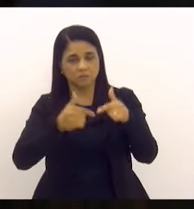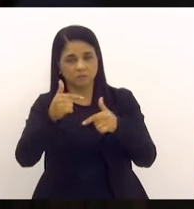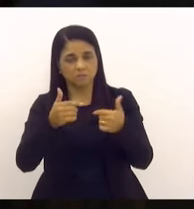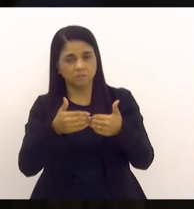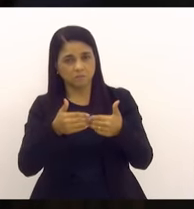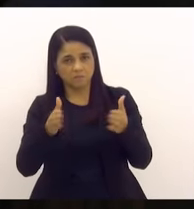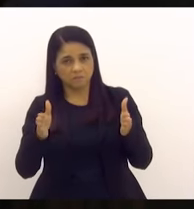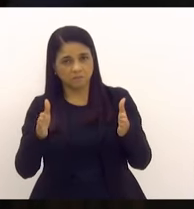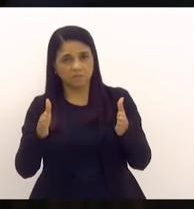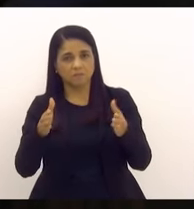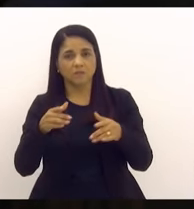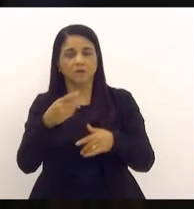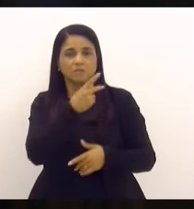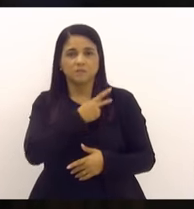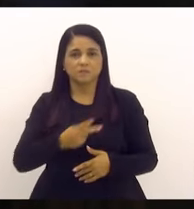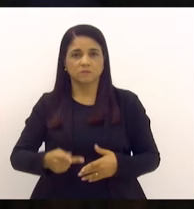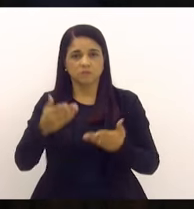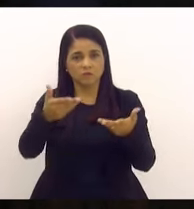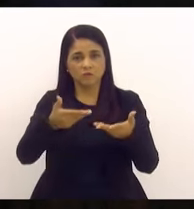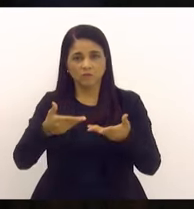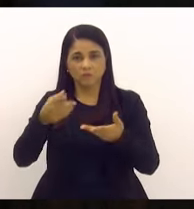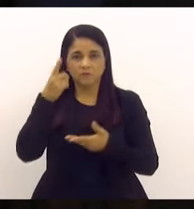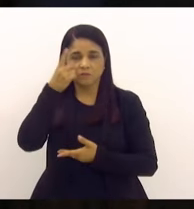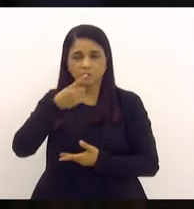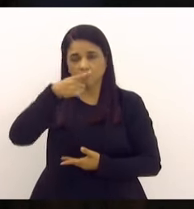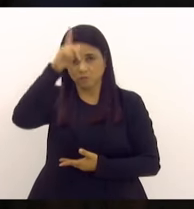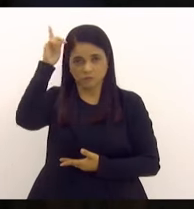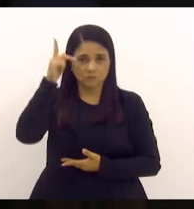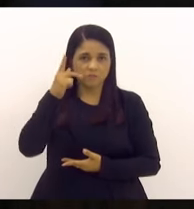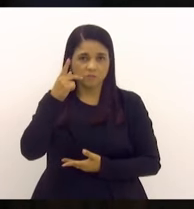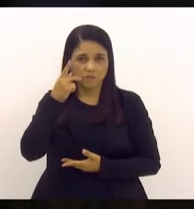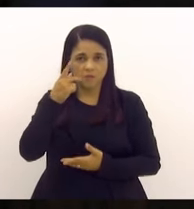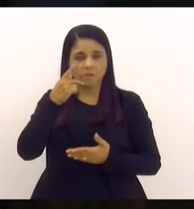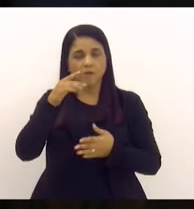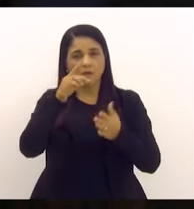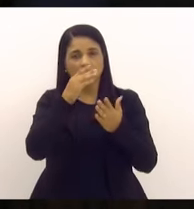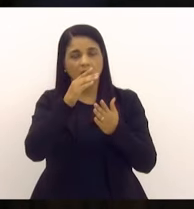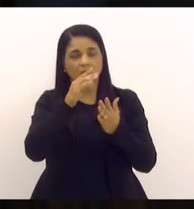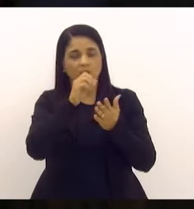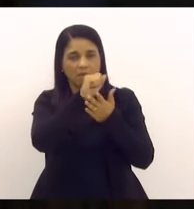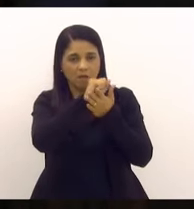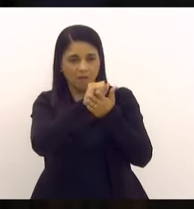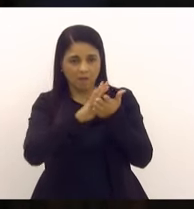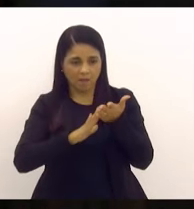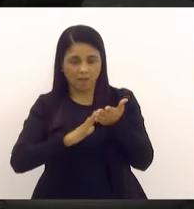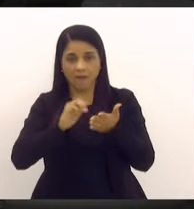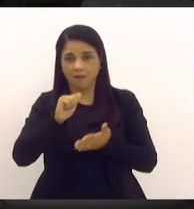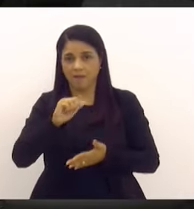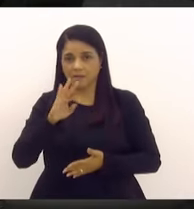a sessão. A presidência convida o senhor deputado Luiz Paulo para fazer a leitura da ata da sessão anterior.